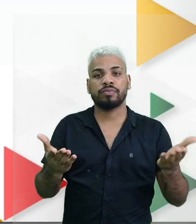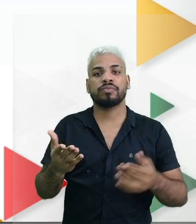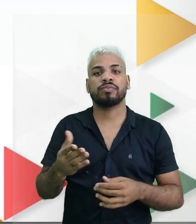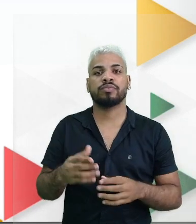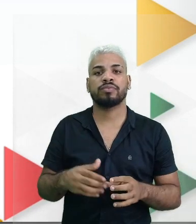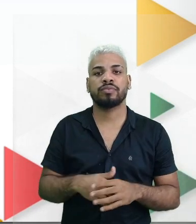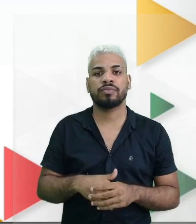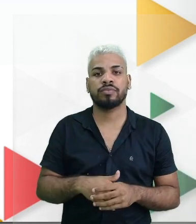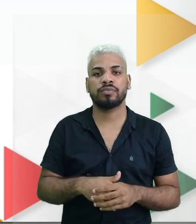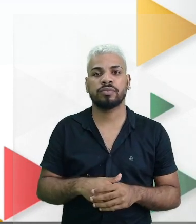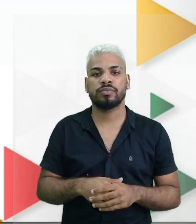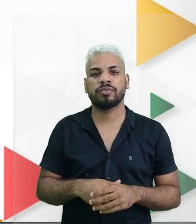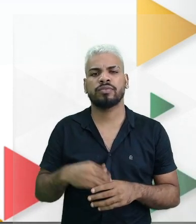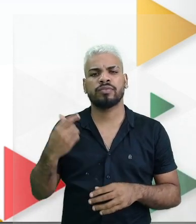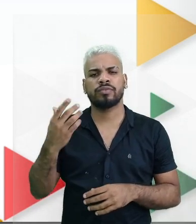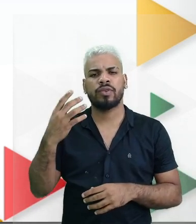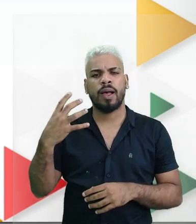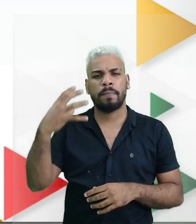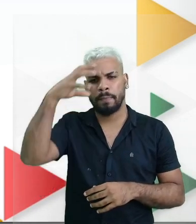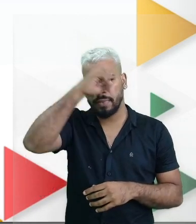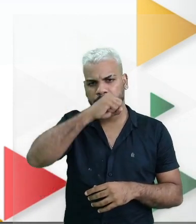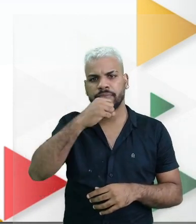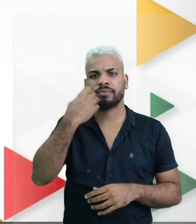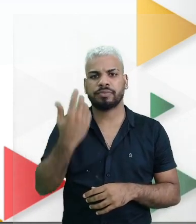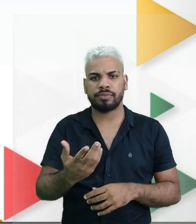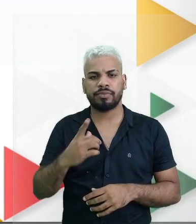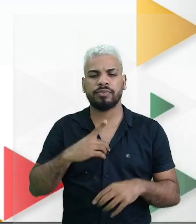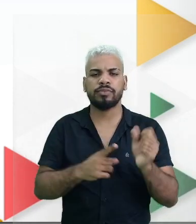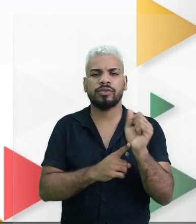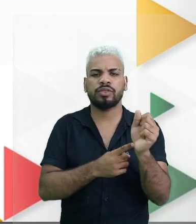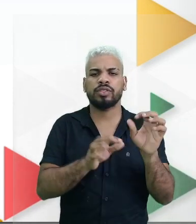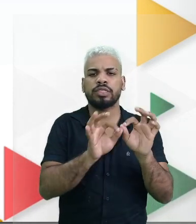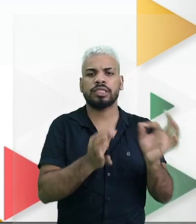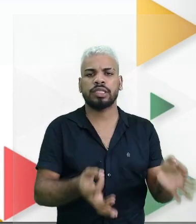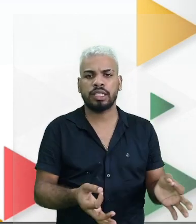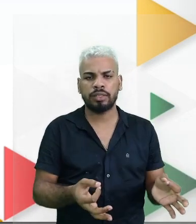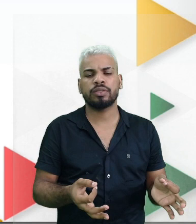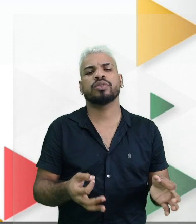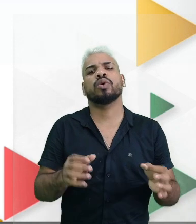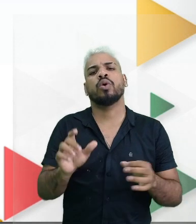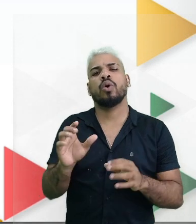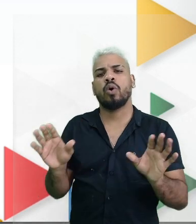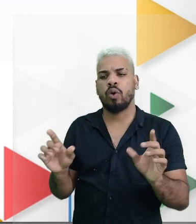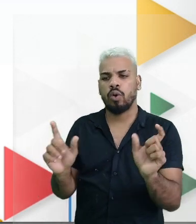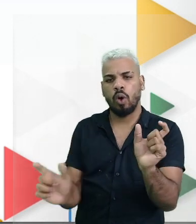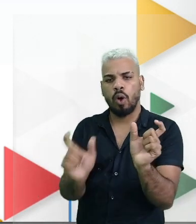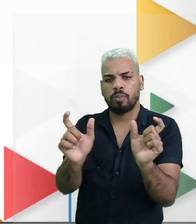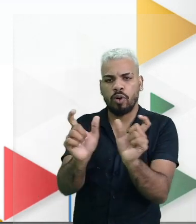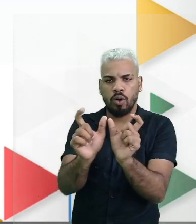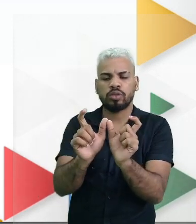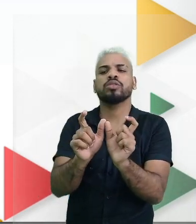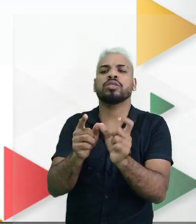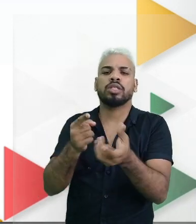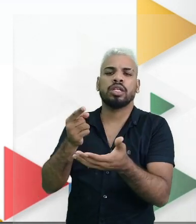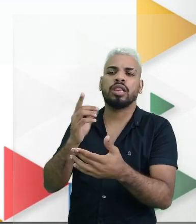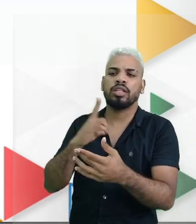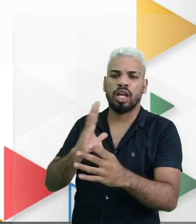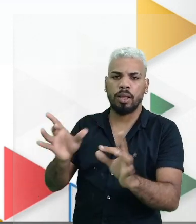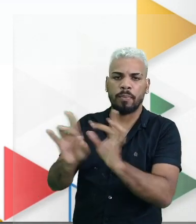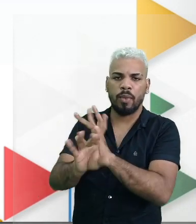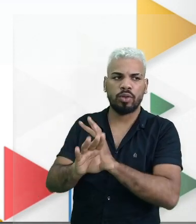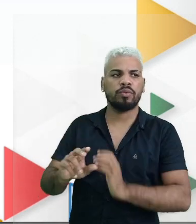Vamos aprender, na verdade. Nós temos sujeito simples, composto, determinado. Nós temos